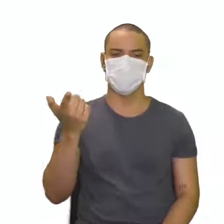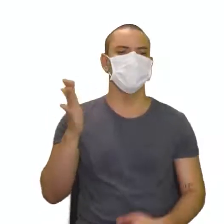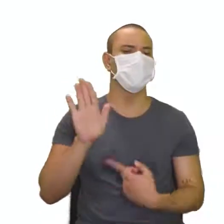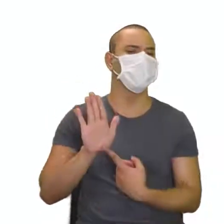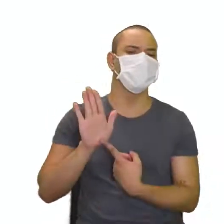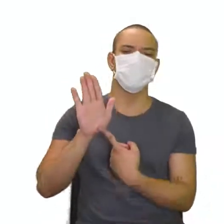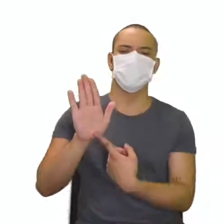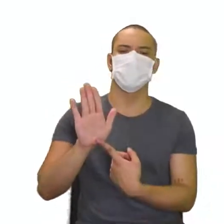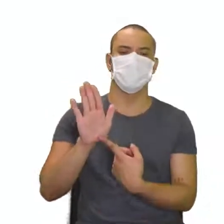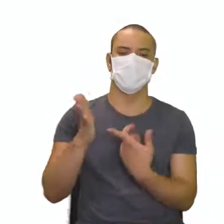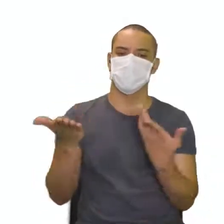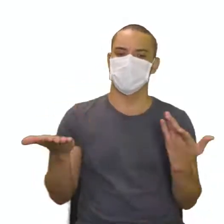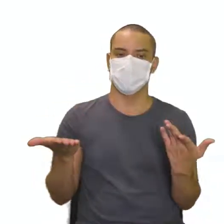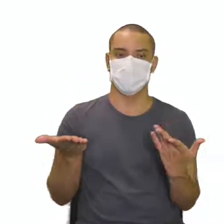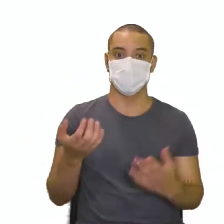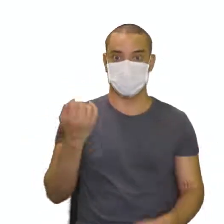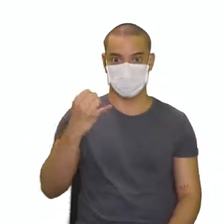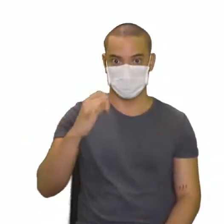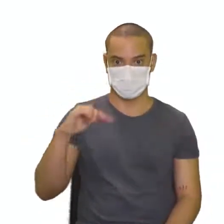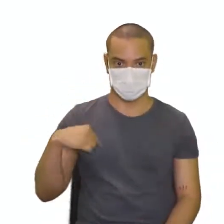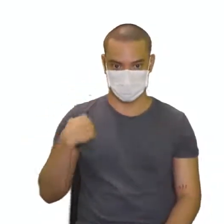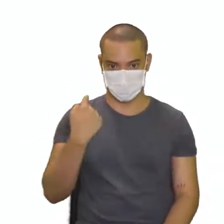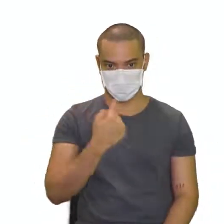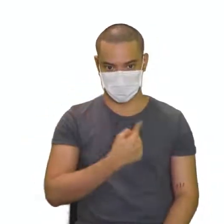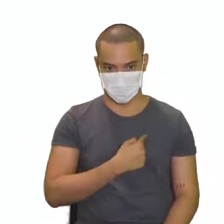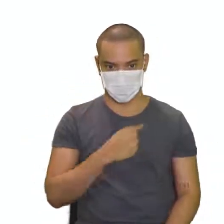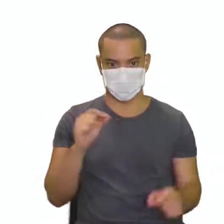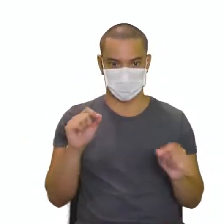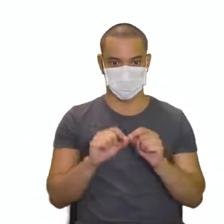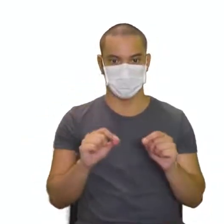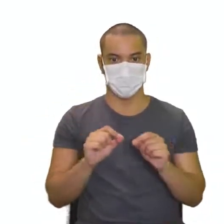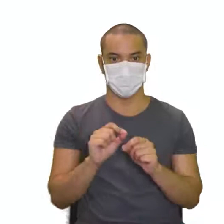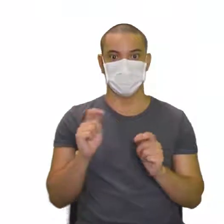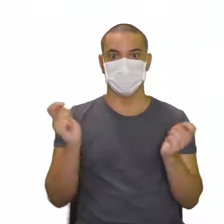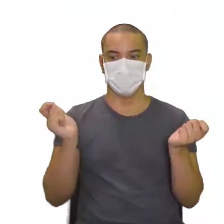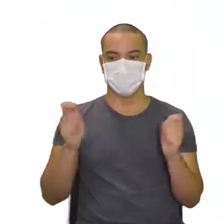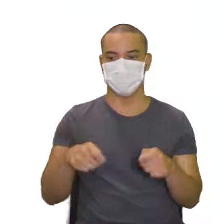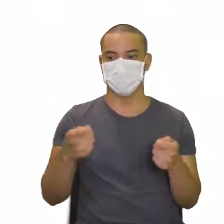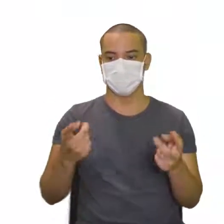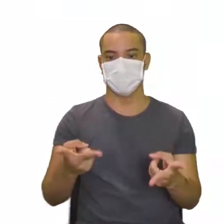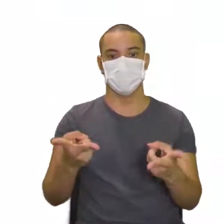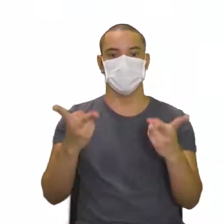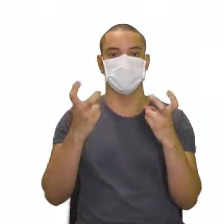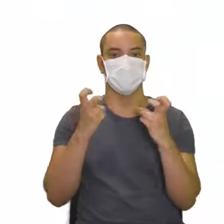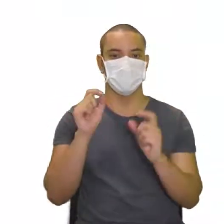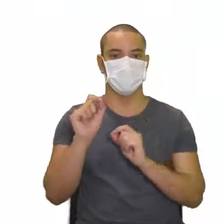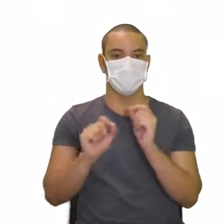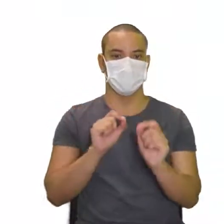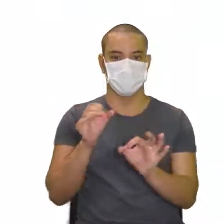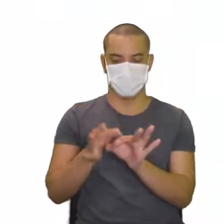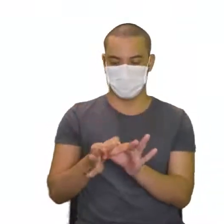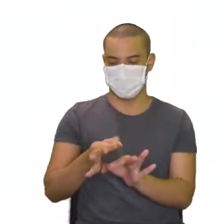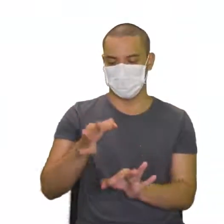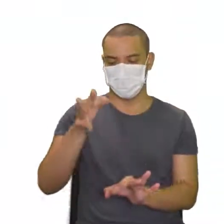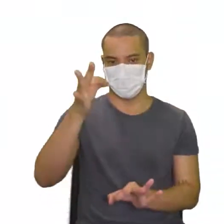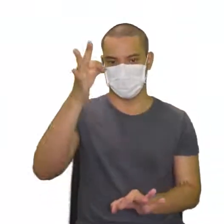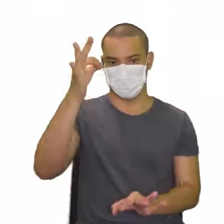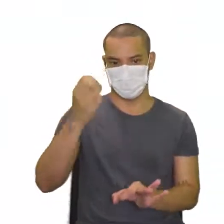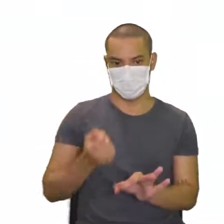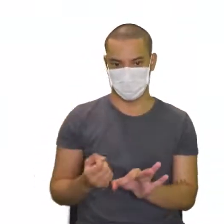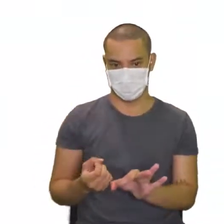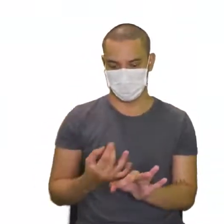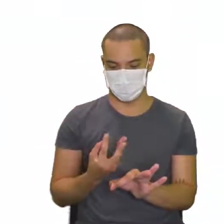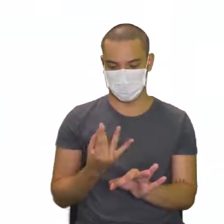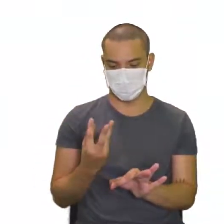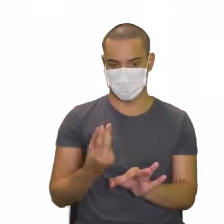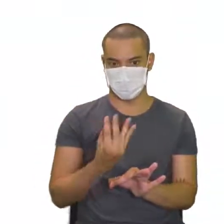essa figura aqui? Se nós formos ver, vocês podem perceber, se liga na circunferência das